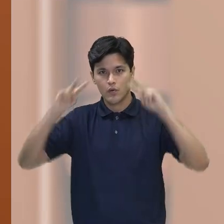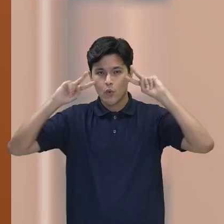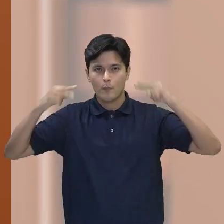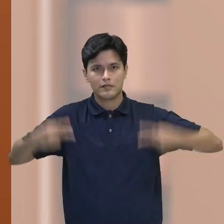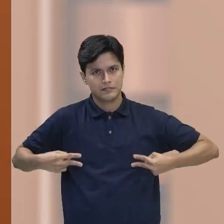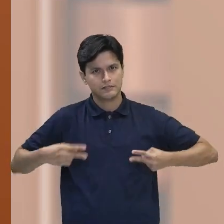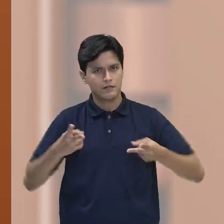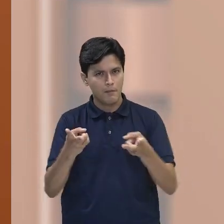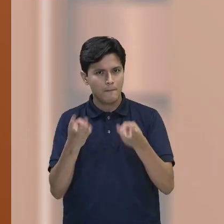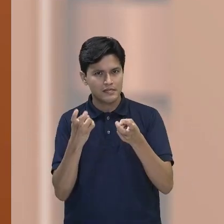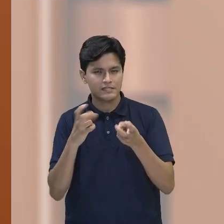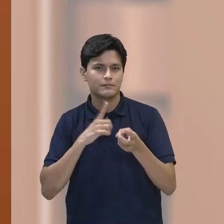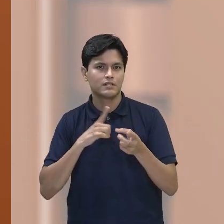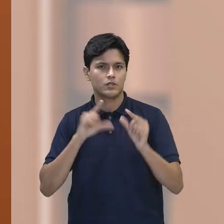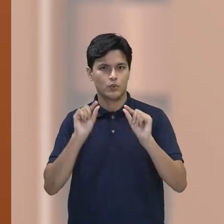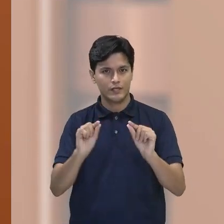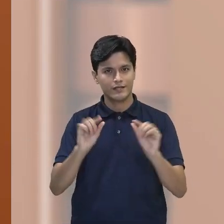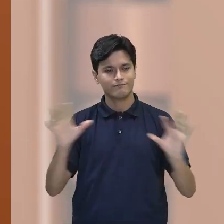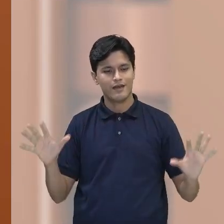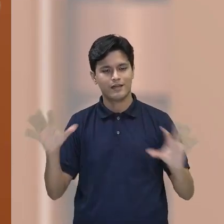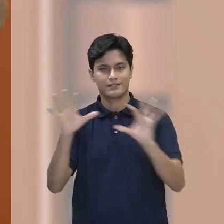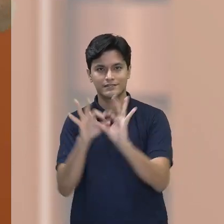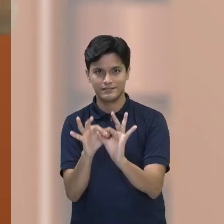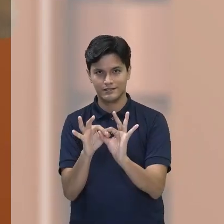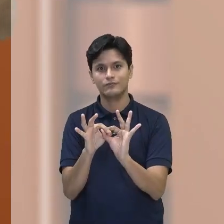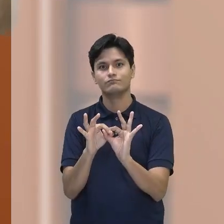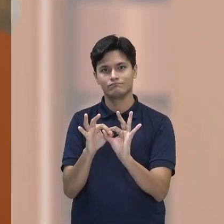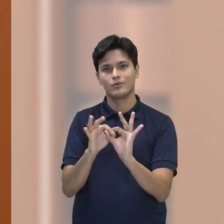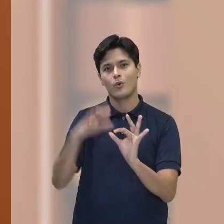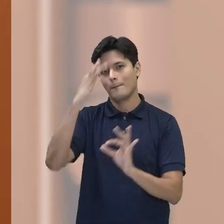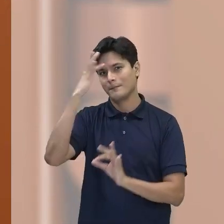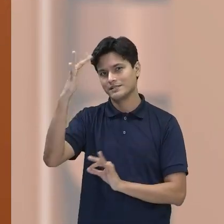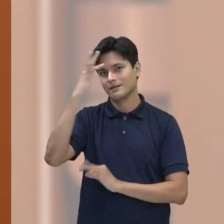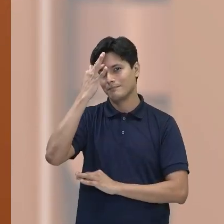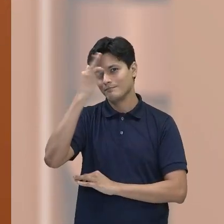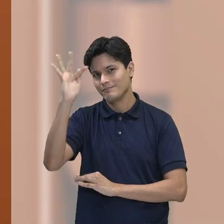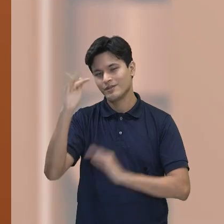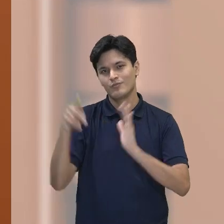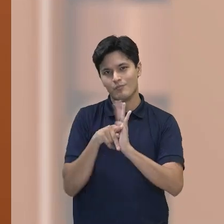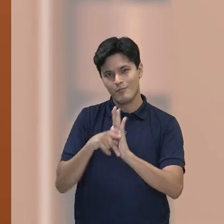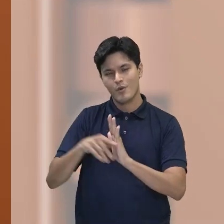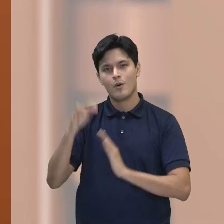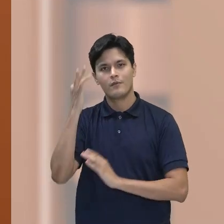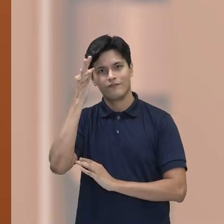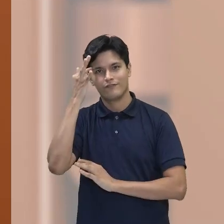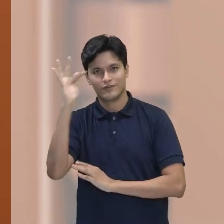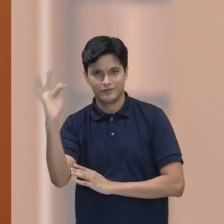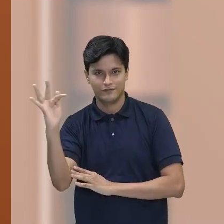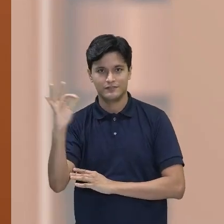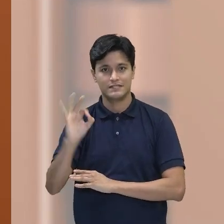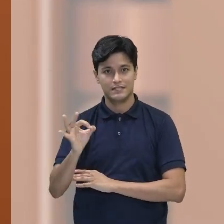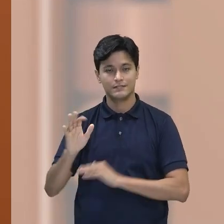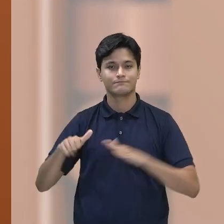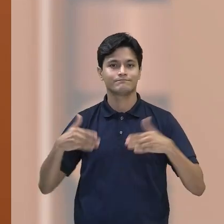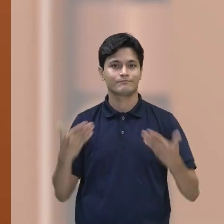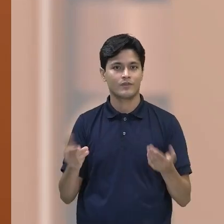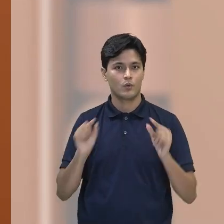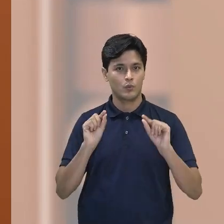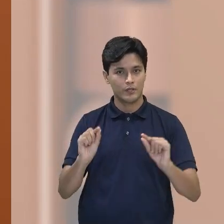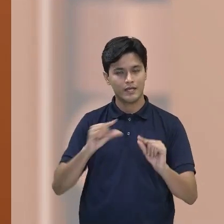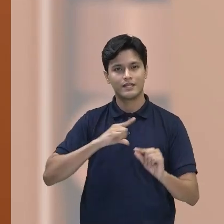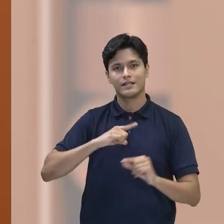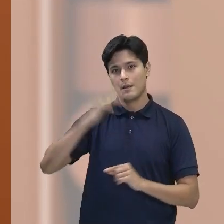está intimamente ligada com o quê? Com o pensamento da filosofia, com a história da filosofia. Então, eu mudo o